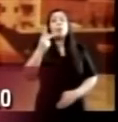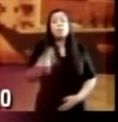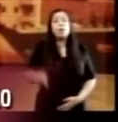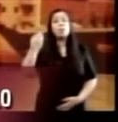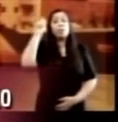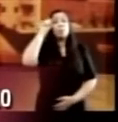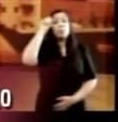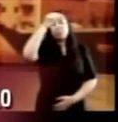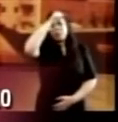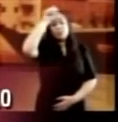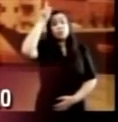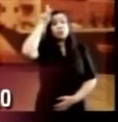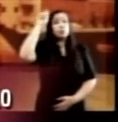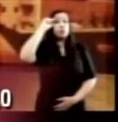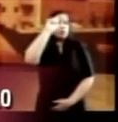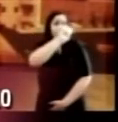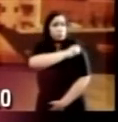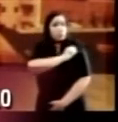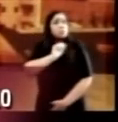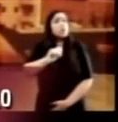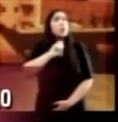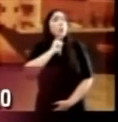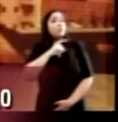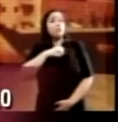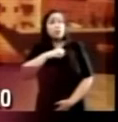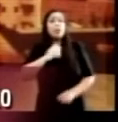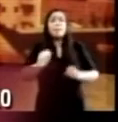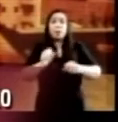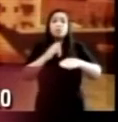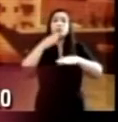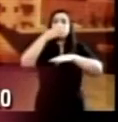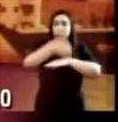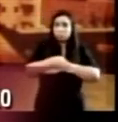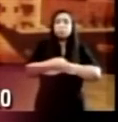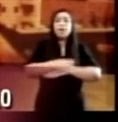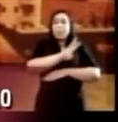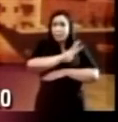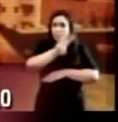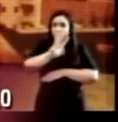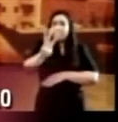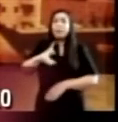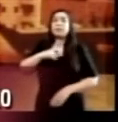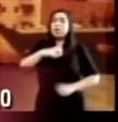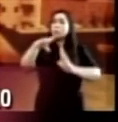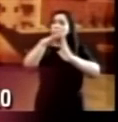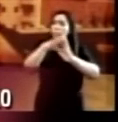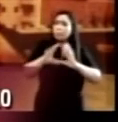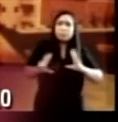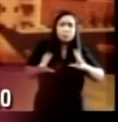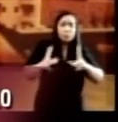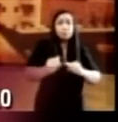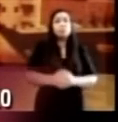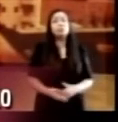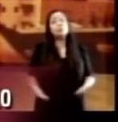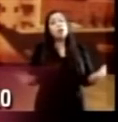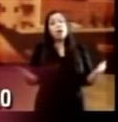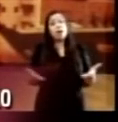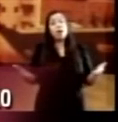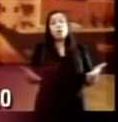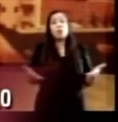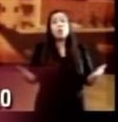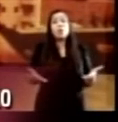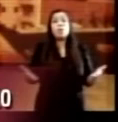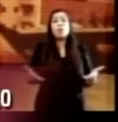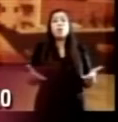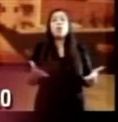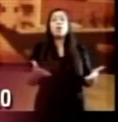Prefeitura de Rio Preto. Então, se você tiver dúvida, você pode acessar o portal. Todos os protocolos estão lá. Agora, então, eu vou passar